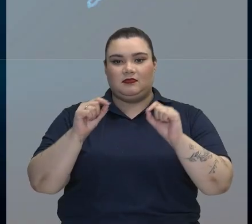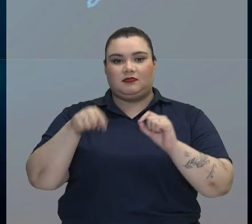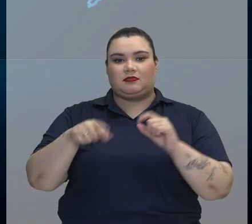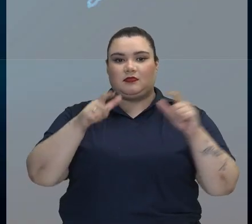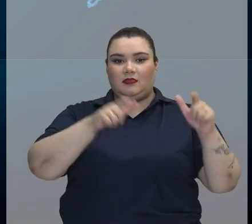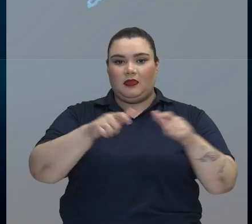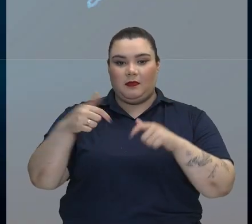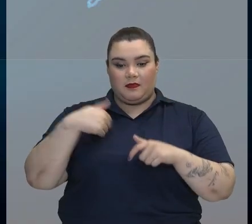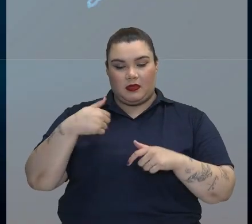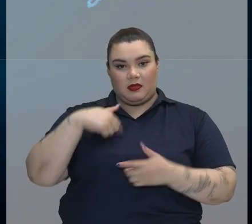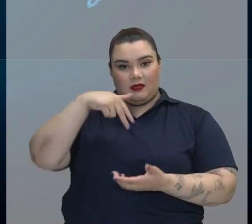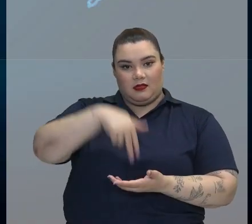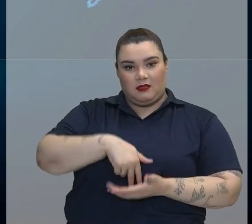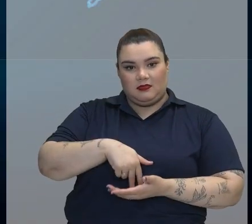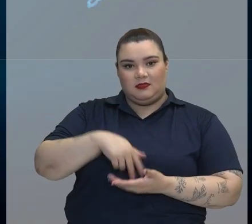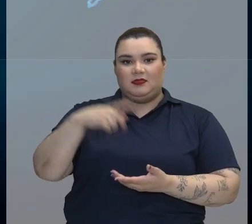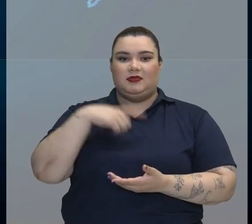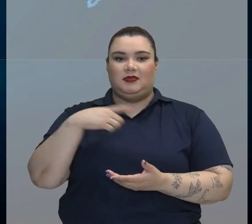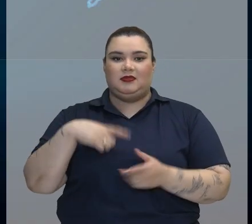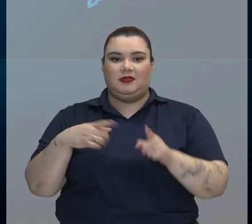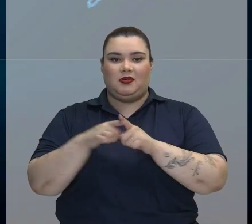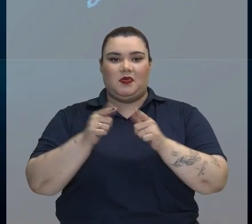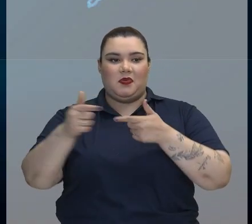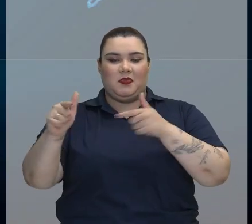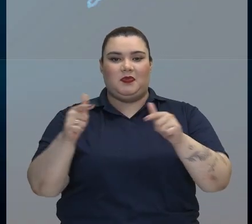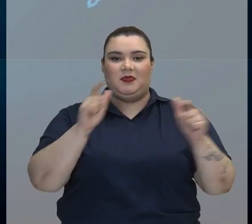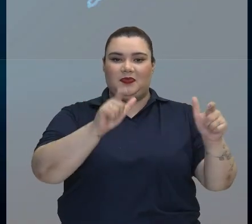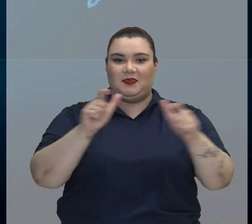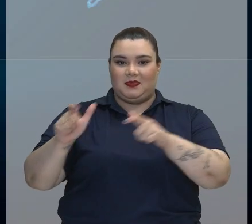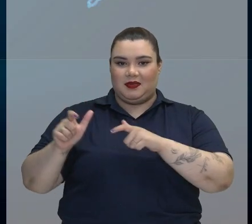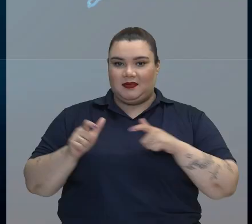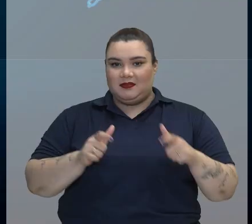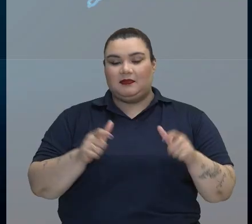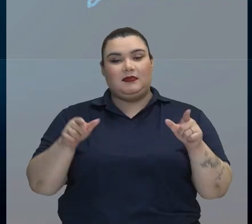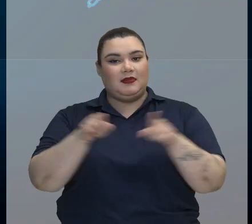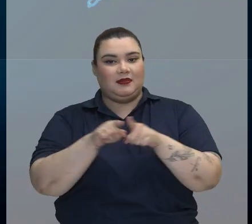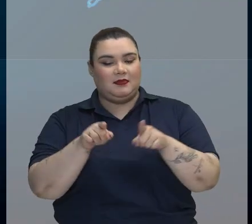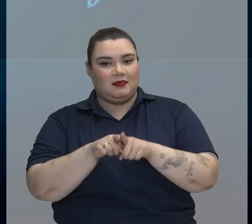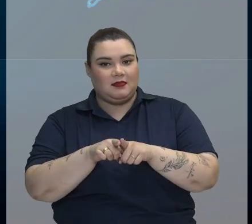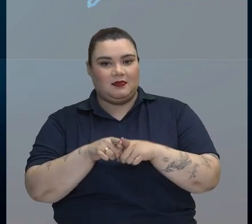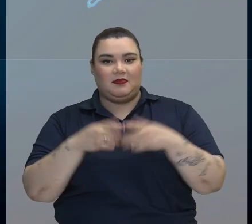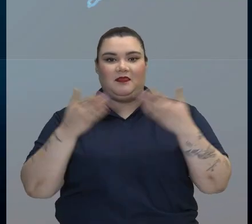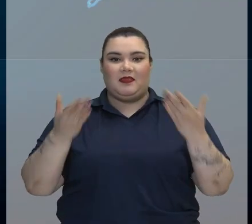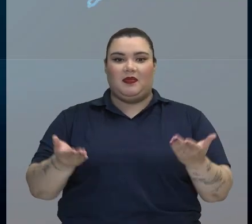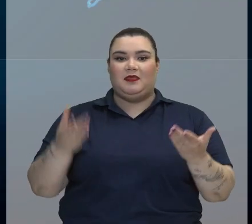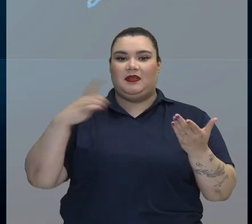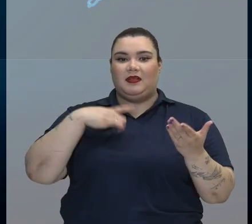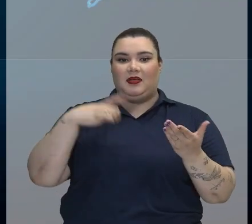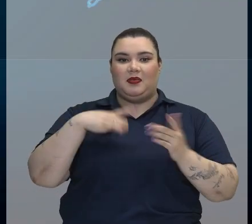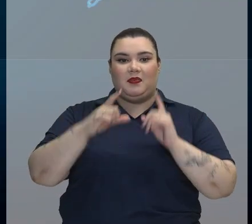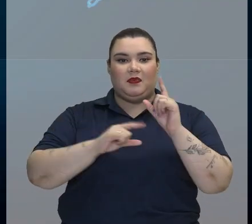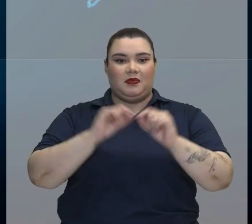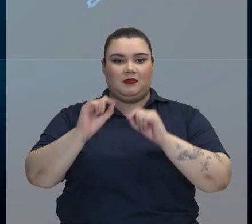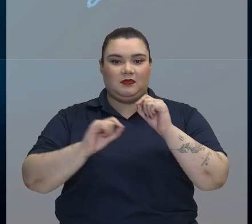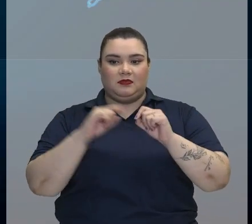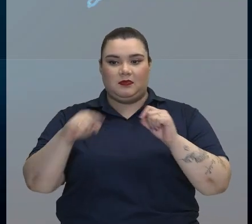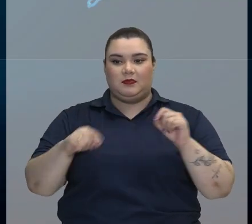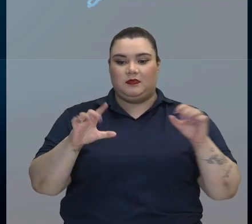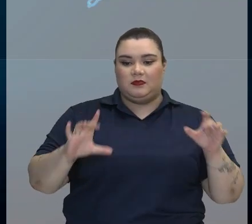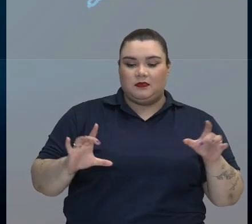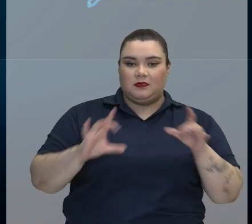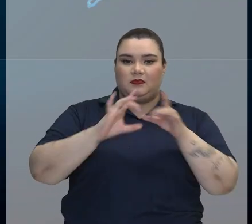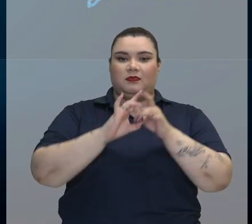ao mesmo tempo que eu estou aqui, estou em outros lugares. Isso faz com que haja, né, essa ligação,